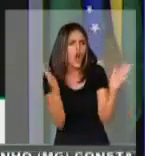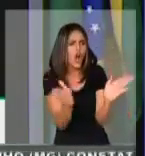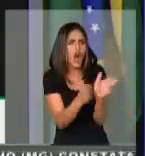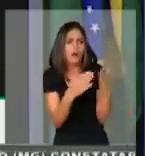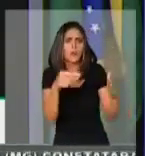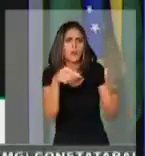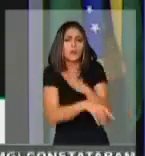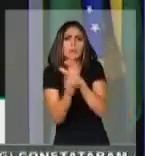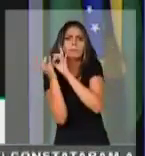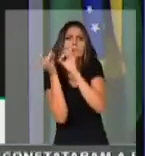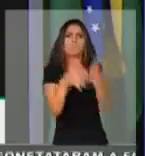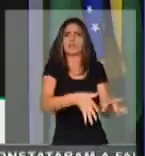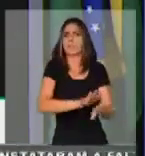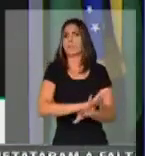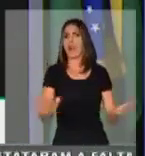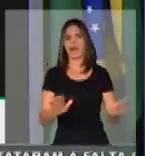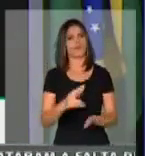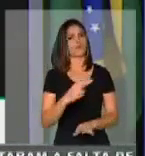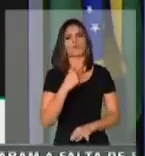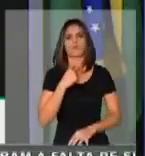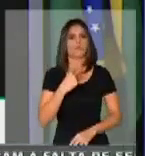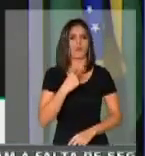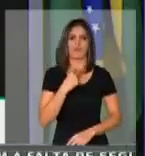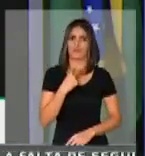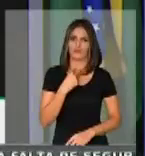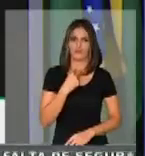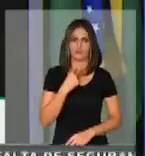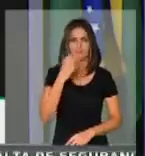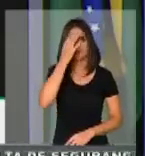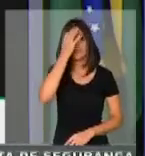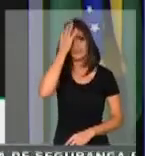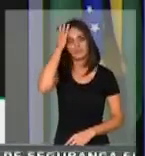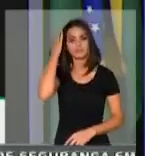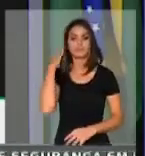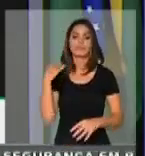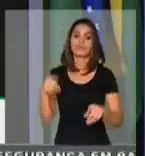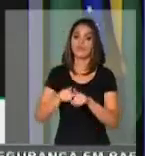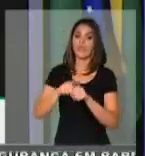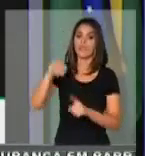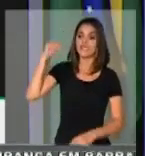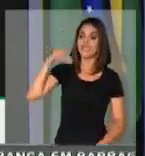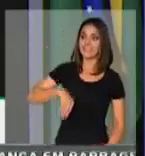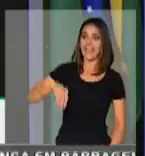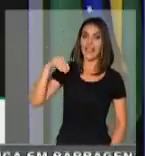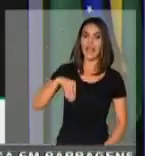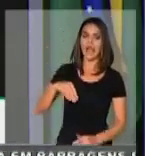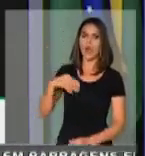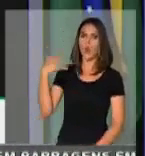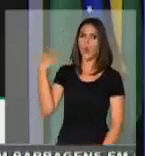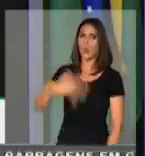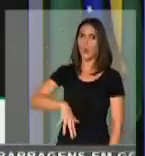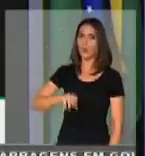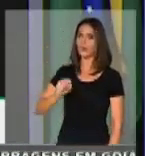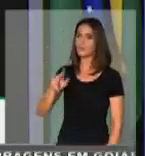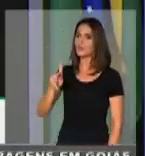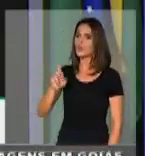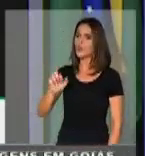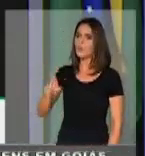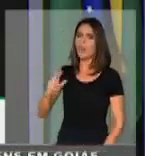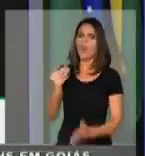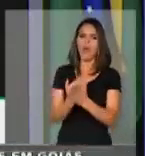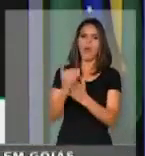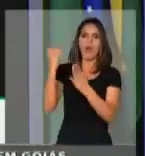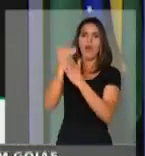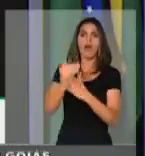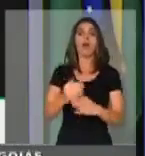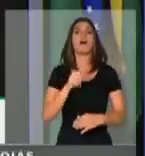ao desamparo. Ainda, senhora presidente, os supersalários. Além da reforma da Previdência, defendo que a